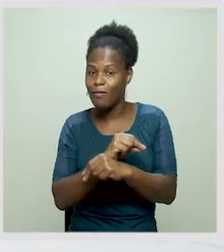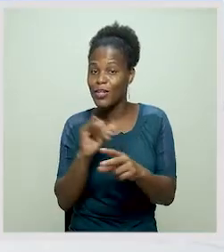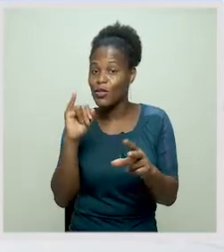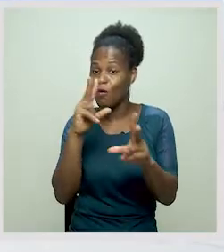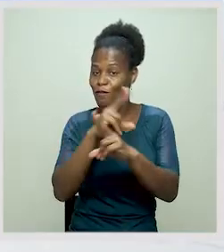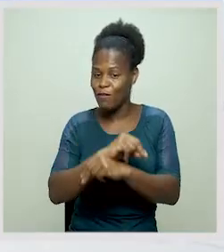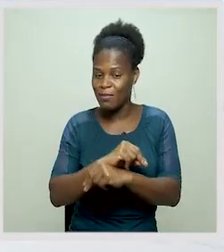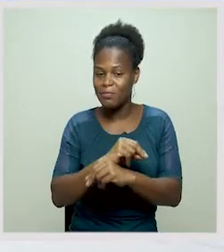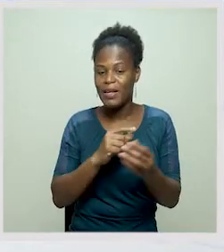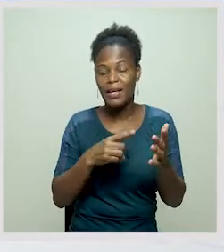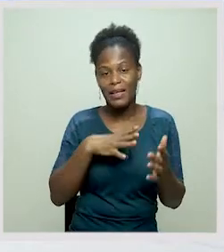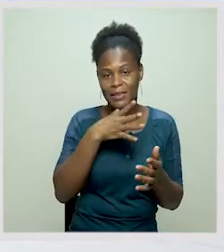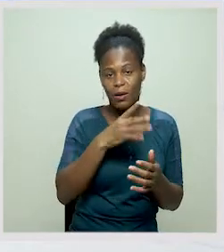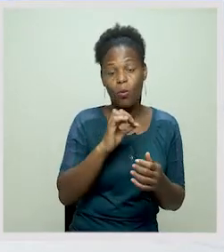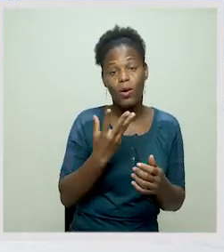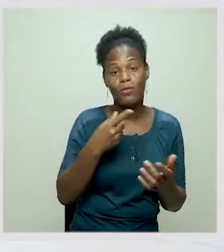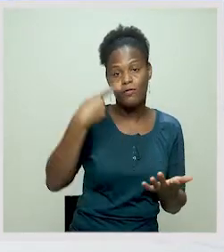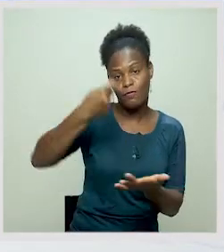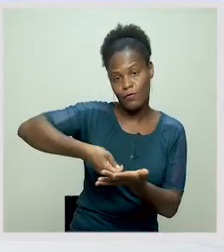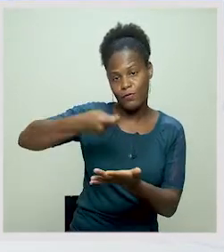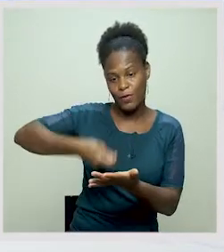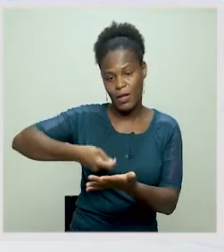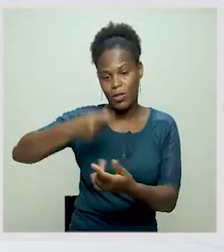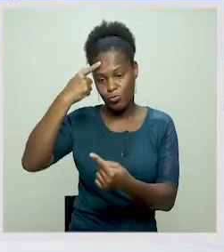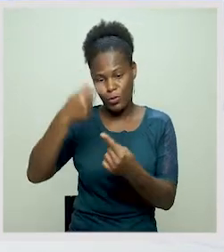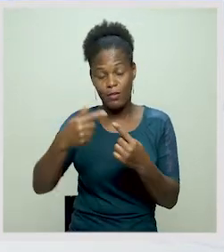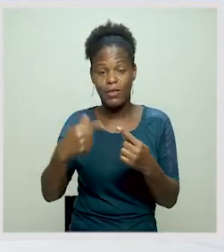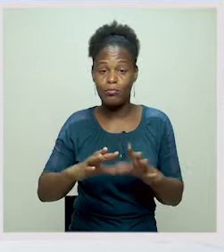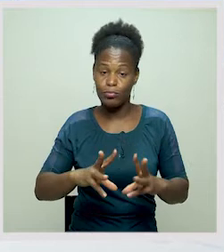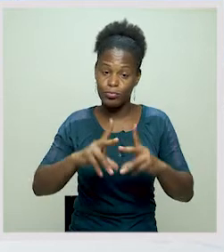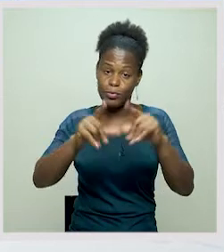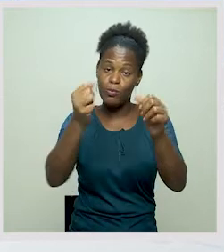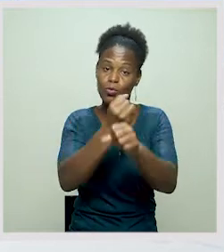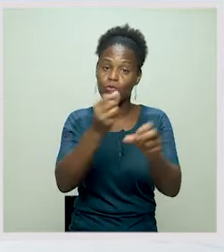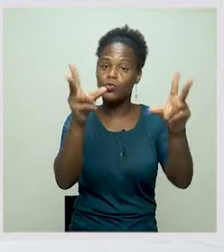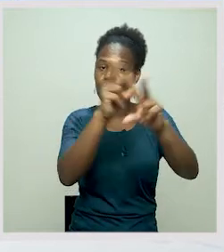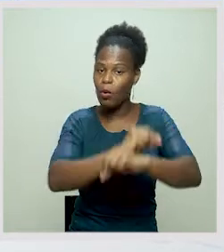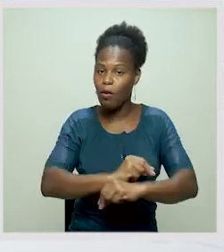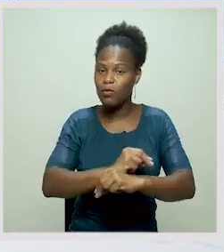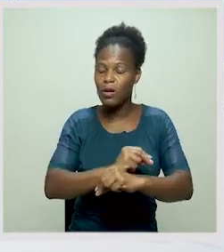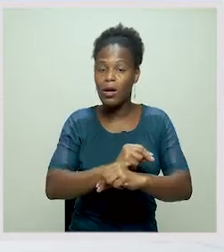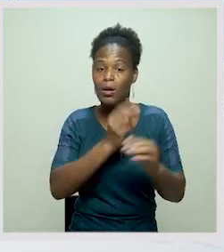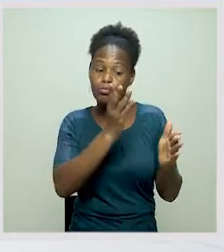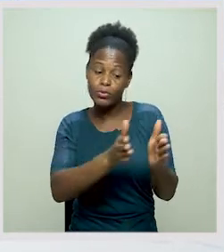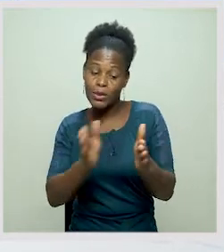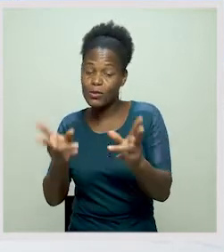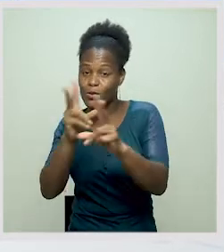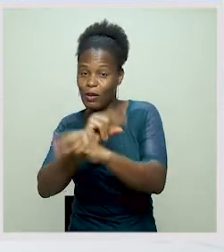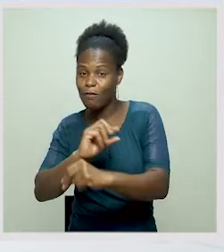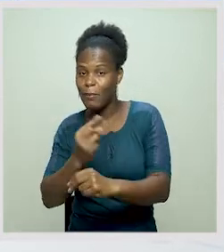Ou seja, quando o investimento visa desenvolver novos produtos e novos processos